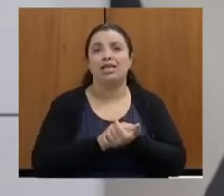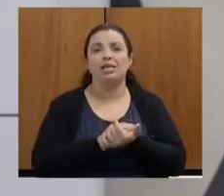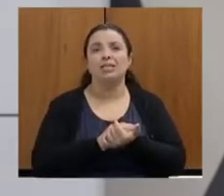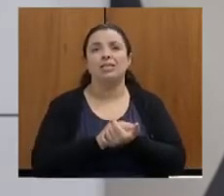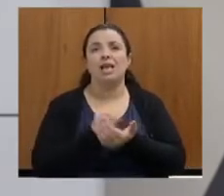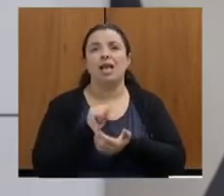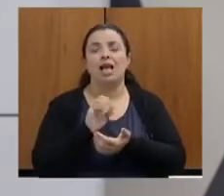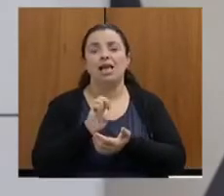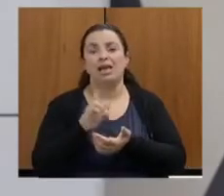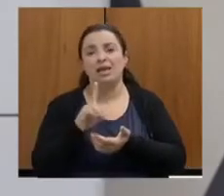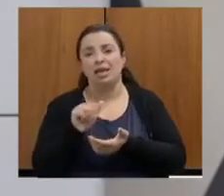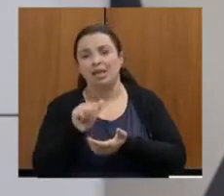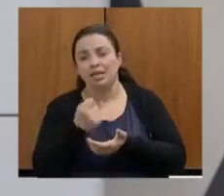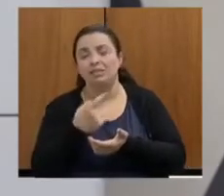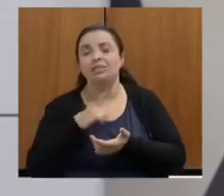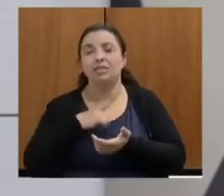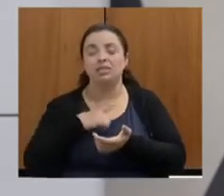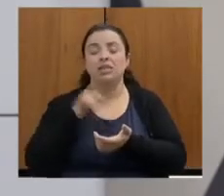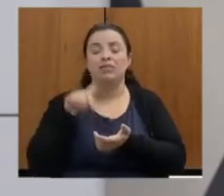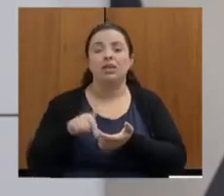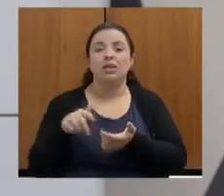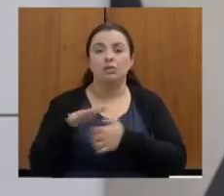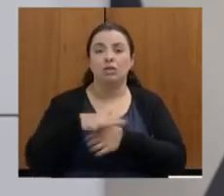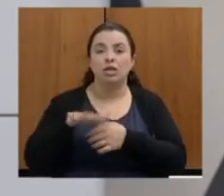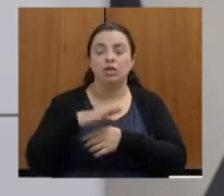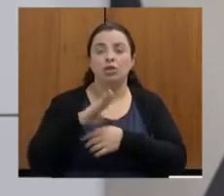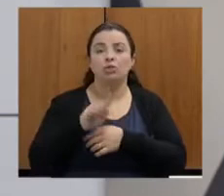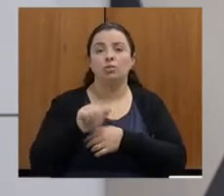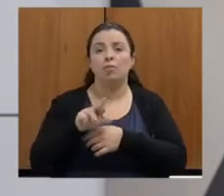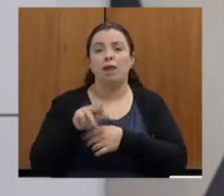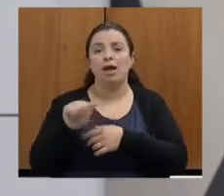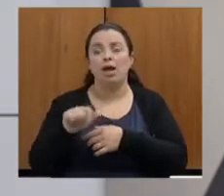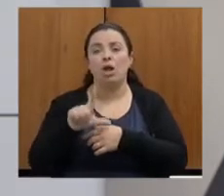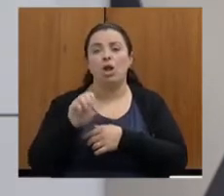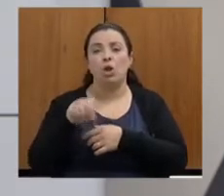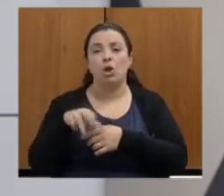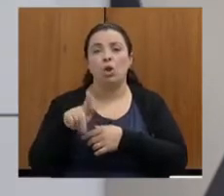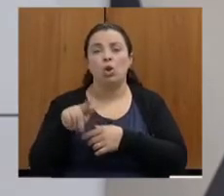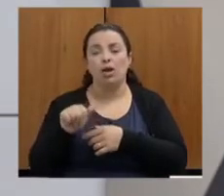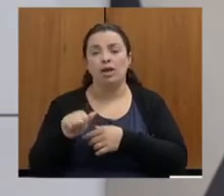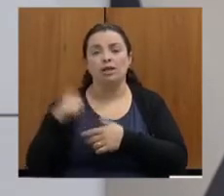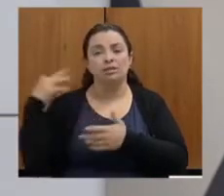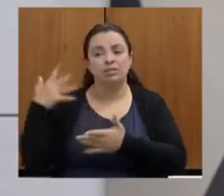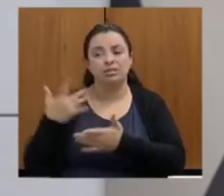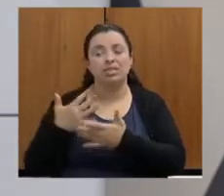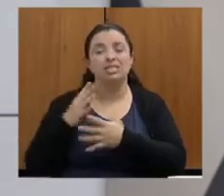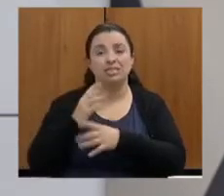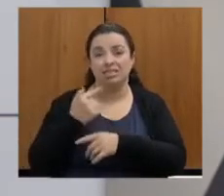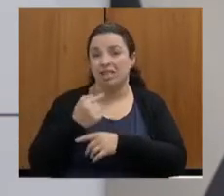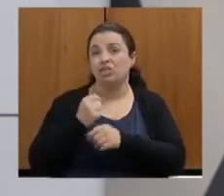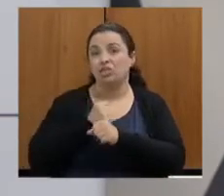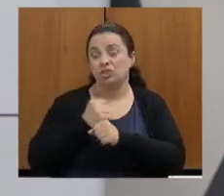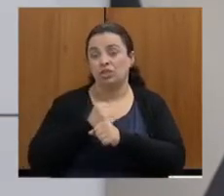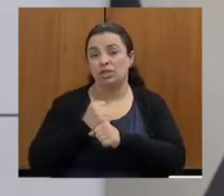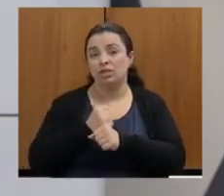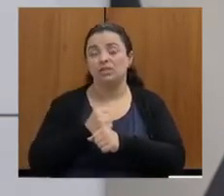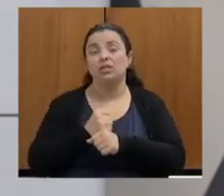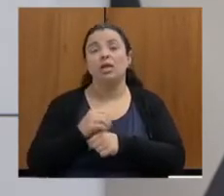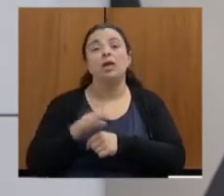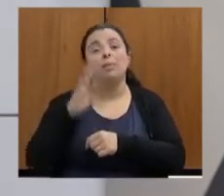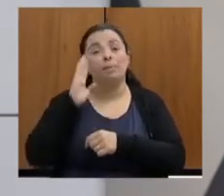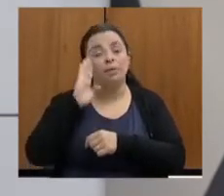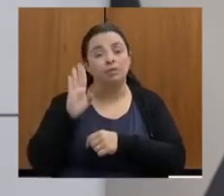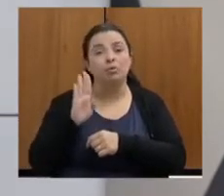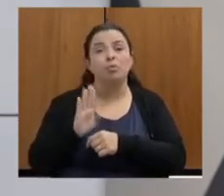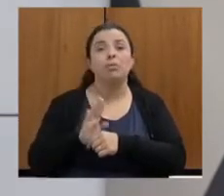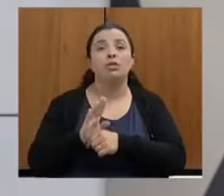Longa durante quatro anos mas principalmente com as guerreiras Muitas delas presença que hoje